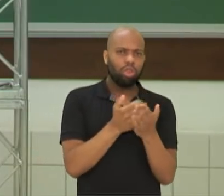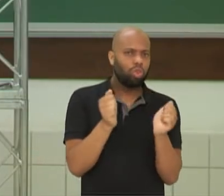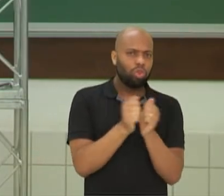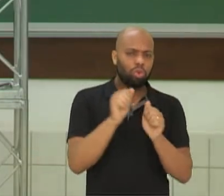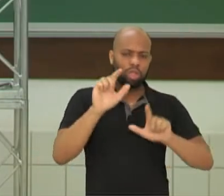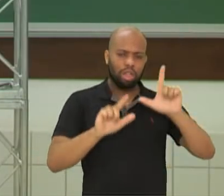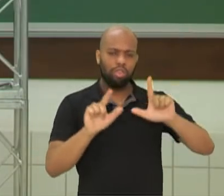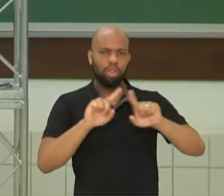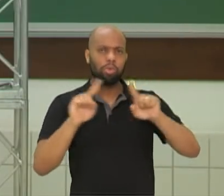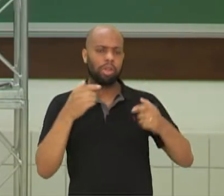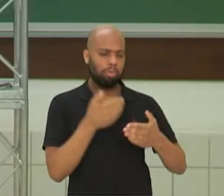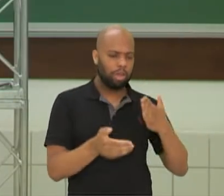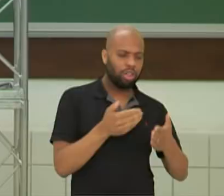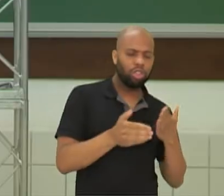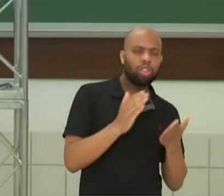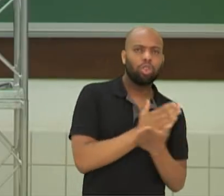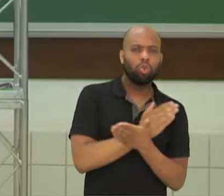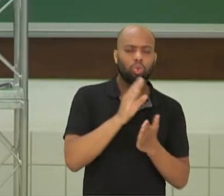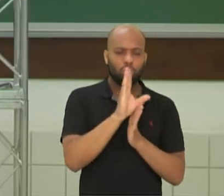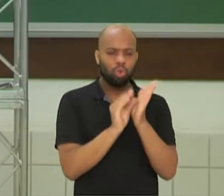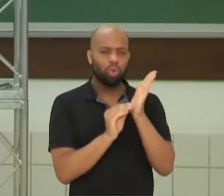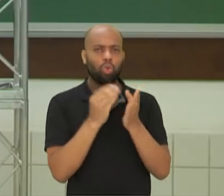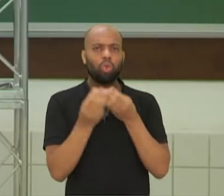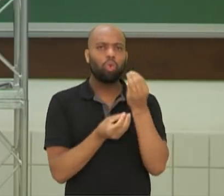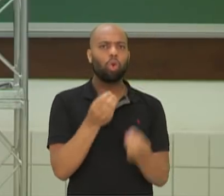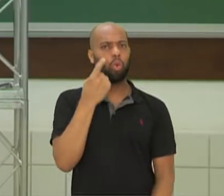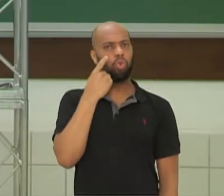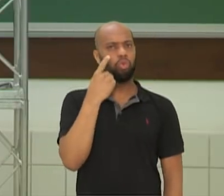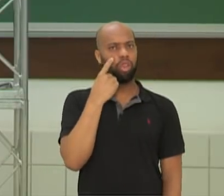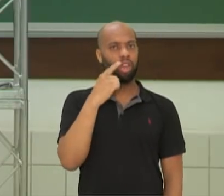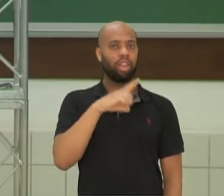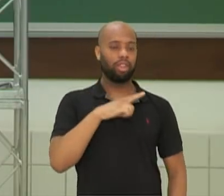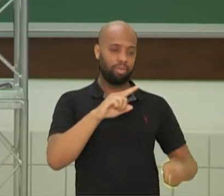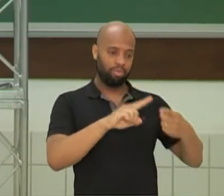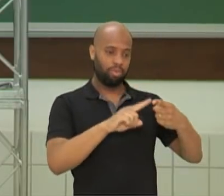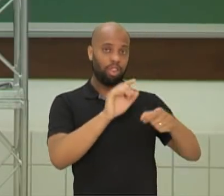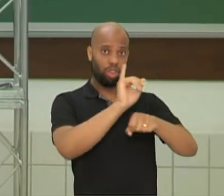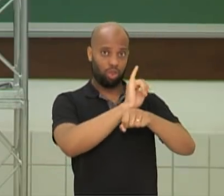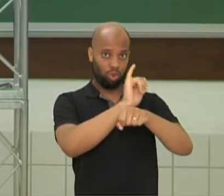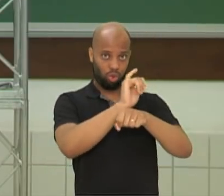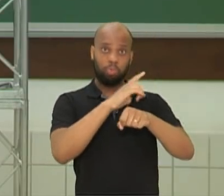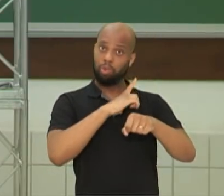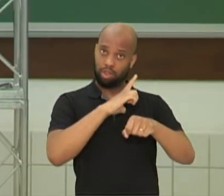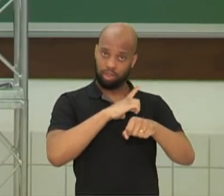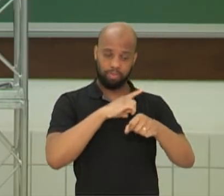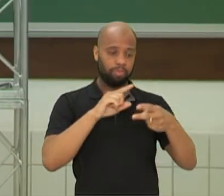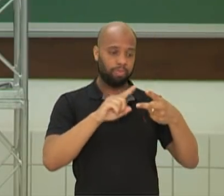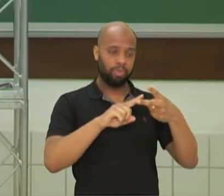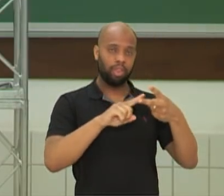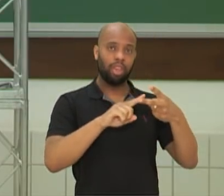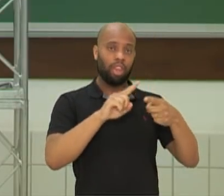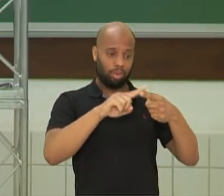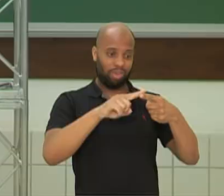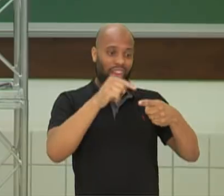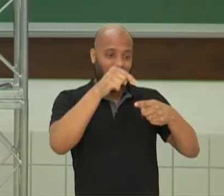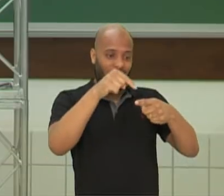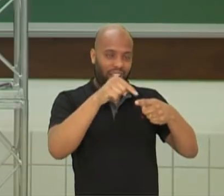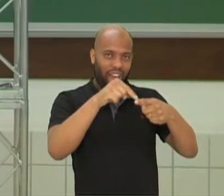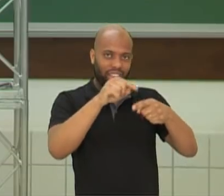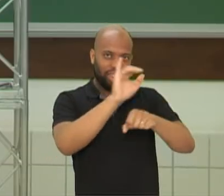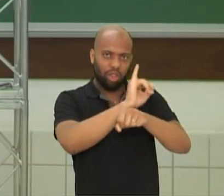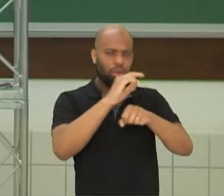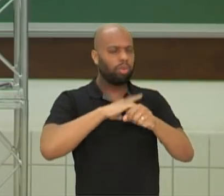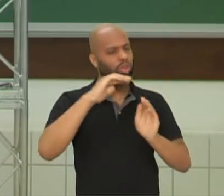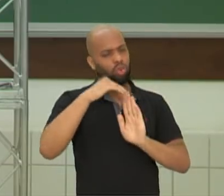contigo, mas perdi algum conteúdo, como que eu faço para rever? Nós estamos no canal do YouTube, lá tem todas as aulas. Perdeu